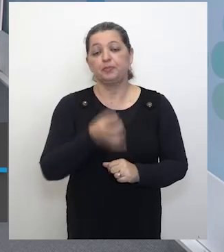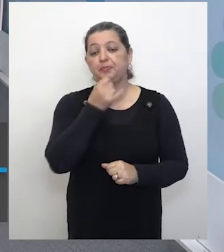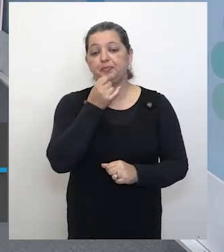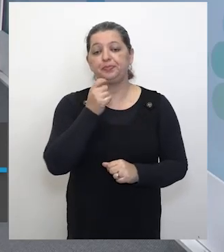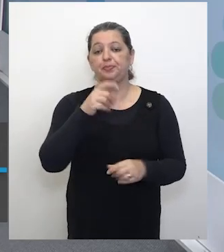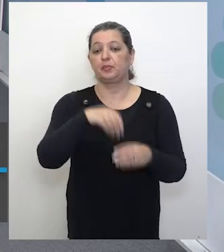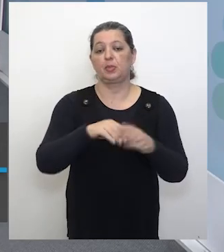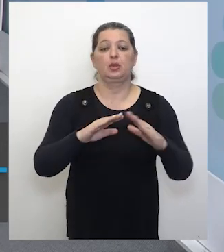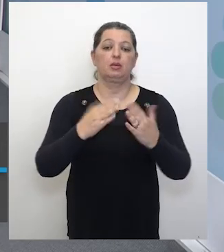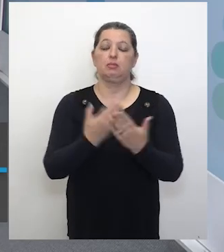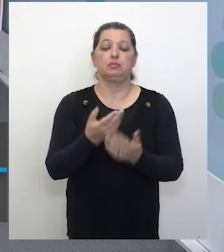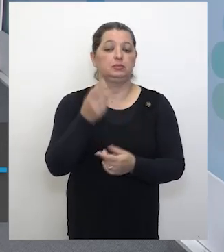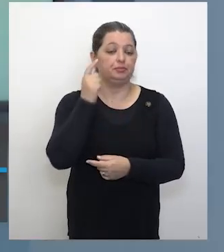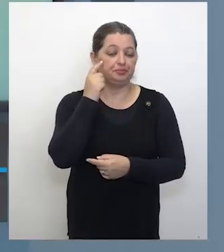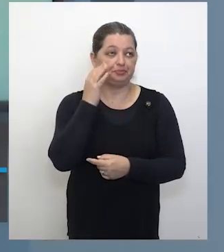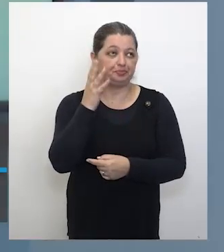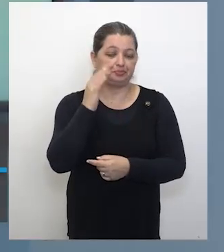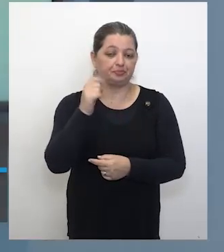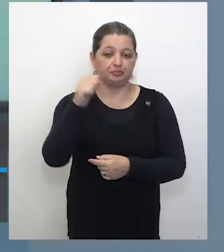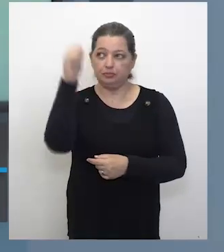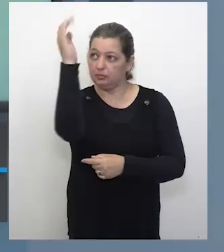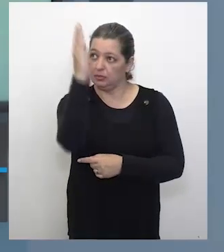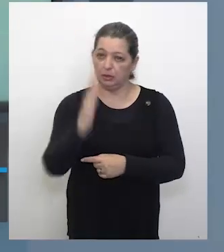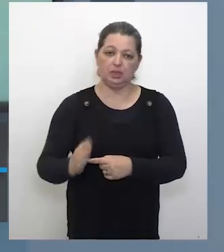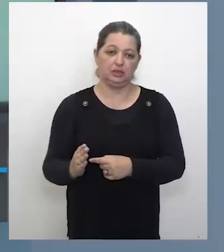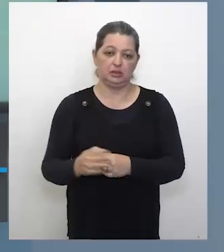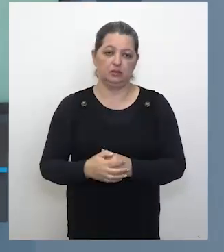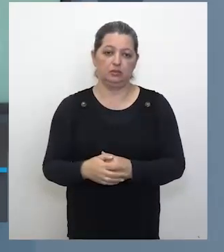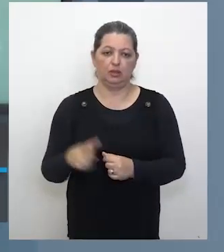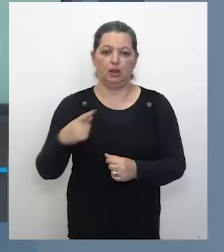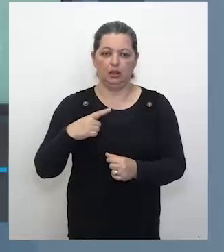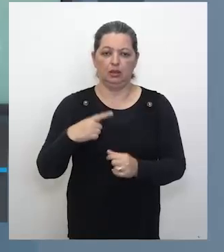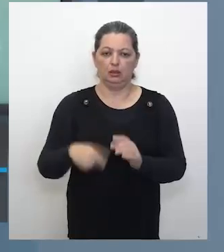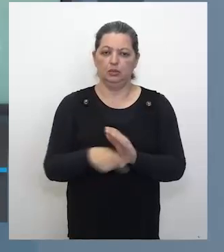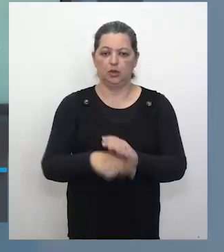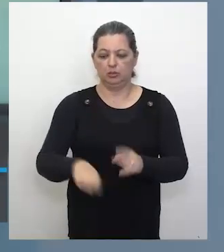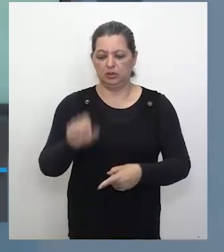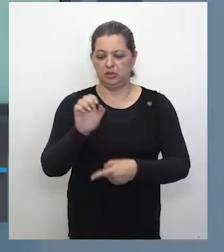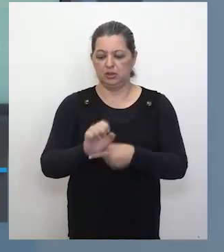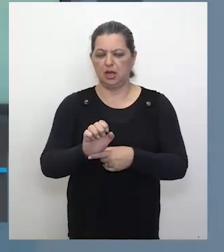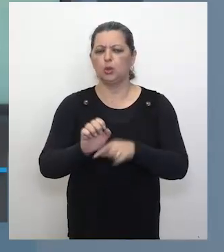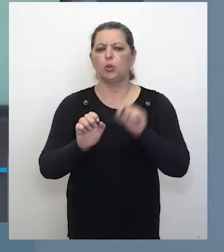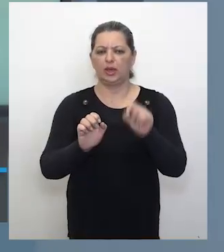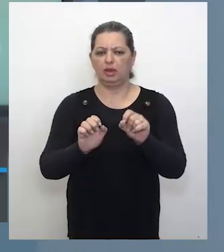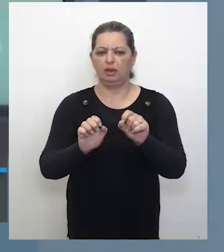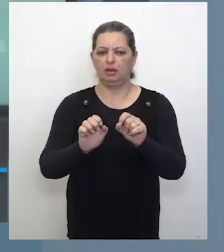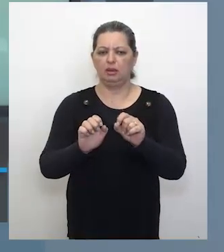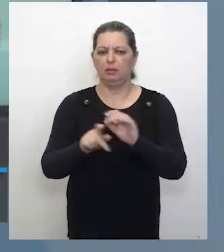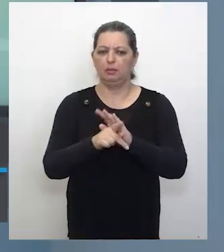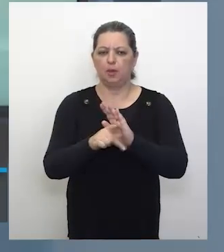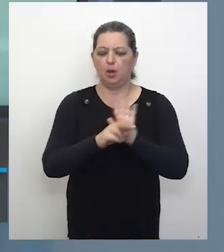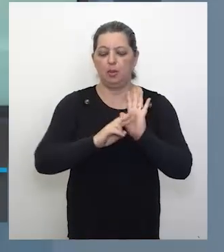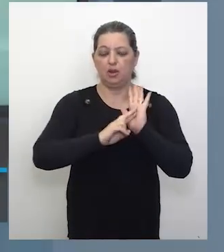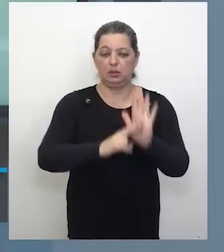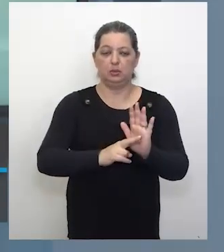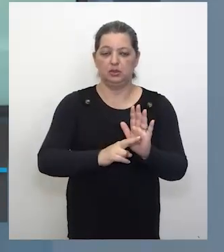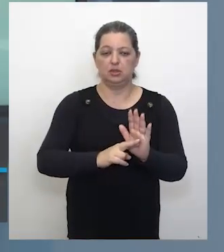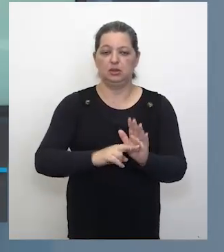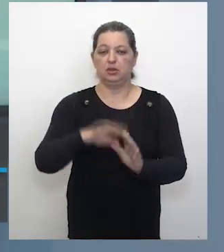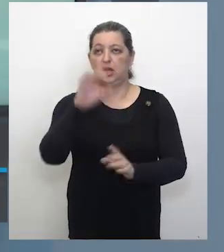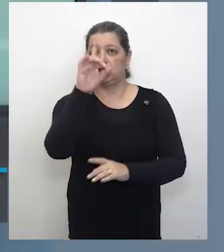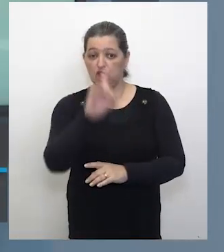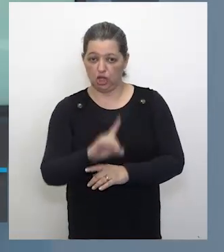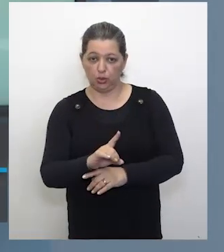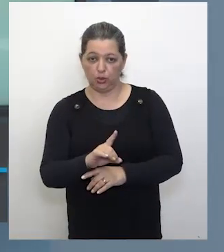assim, pensa que a sua escola é como se fosse o Brasil. Você tem ali o Estado, vamos dizer, a diretoria, é o órgão que rege a escola,